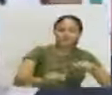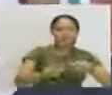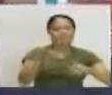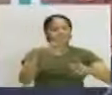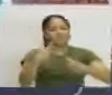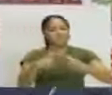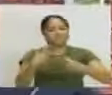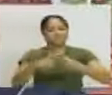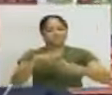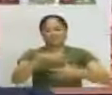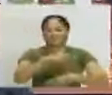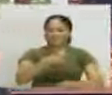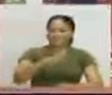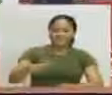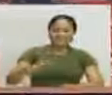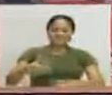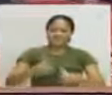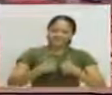transporte digno.